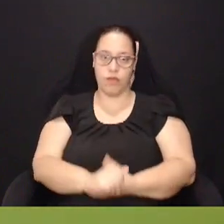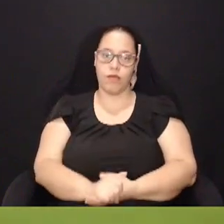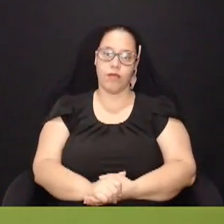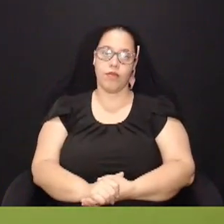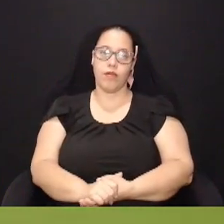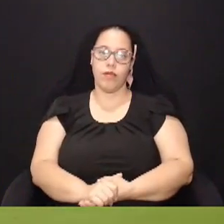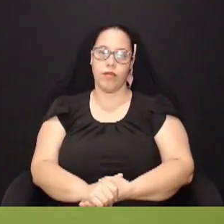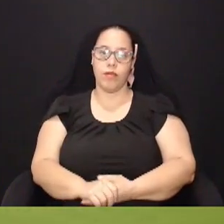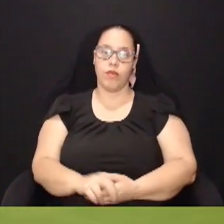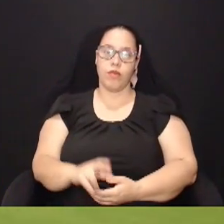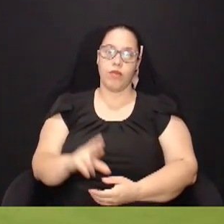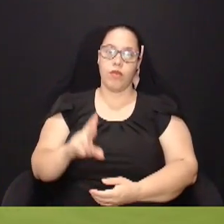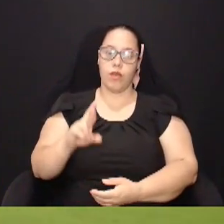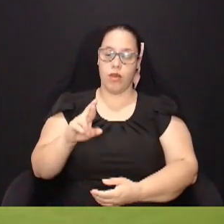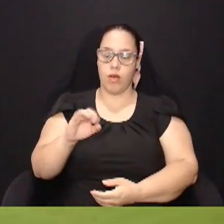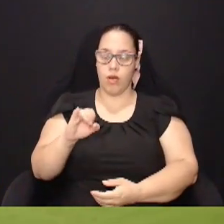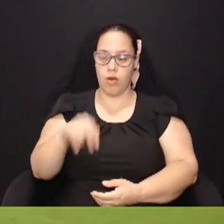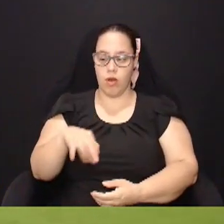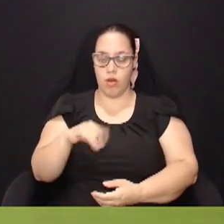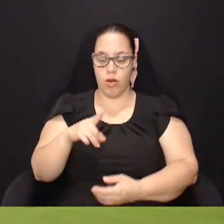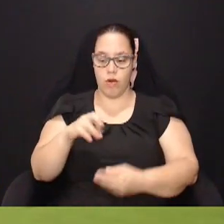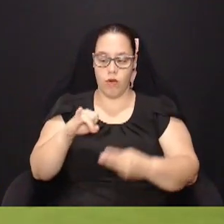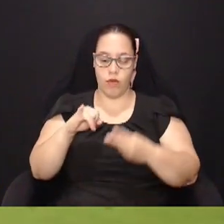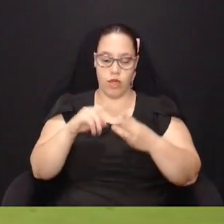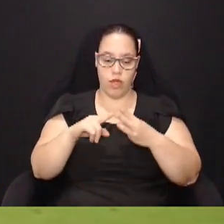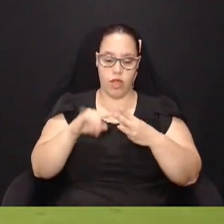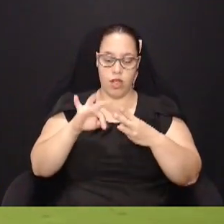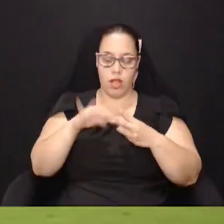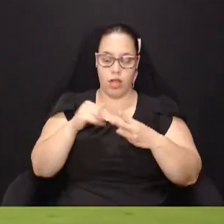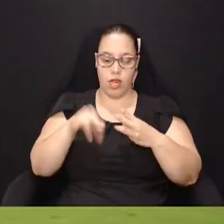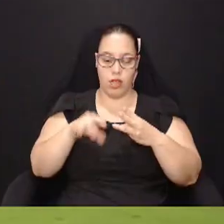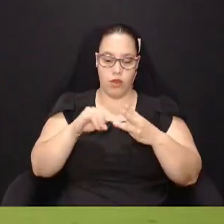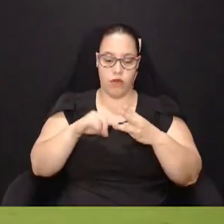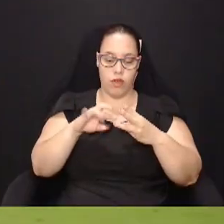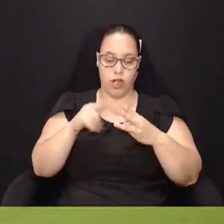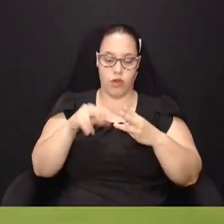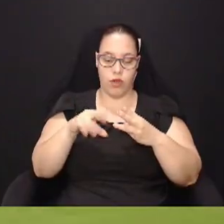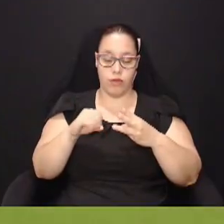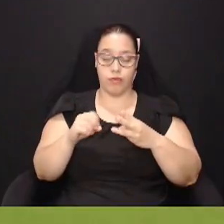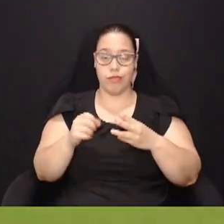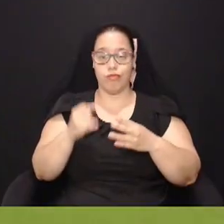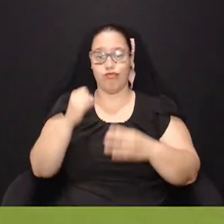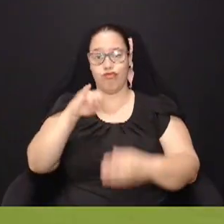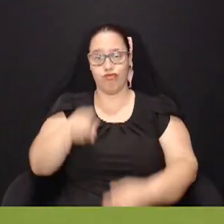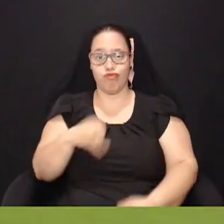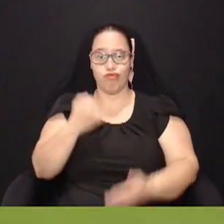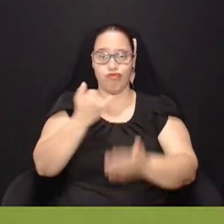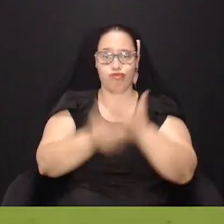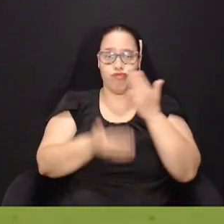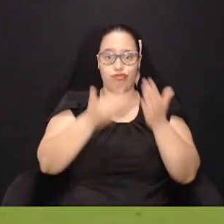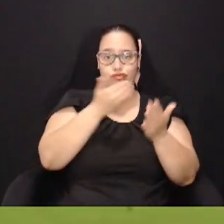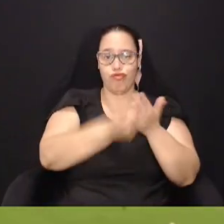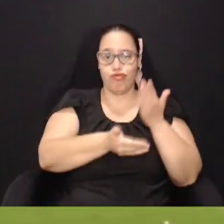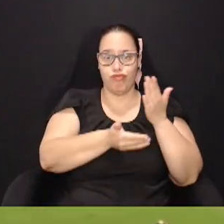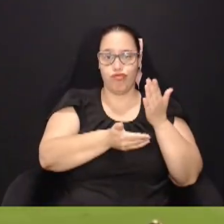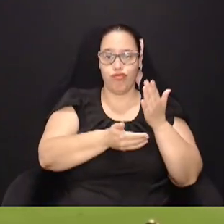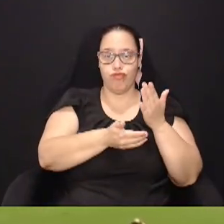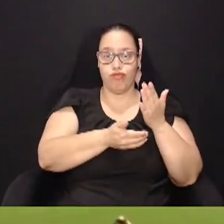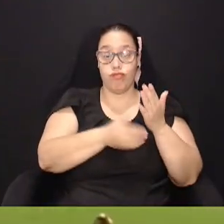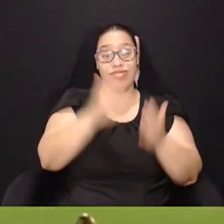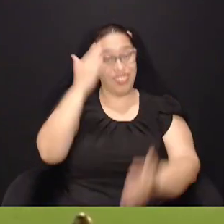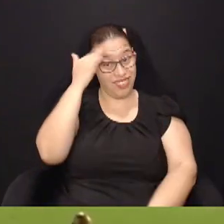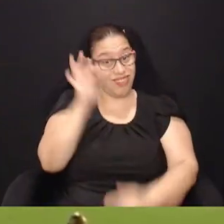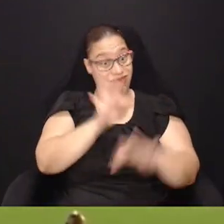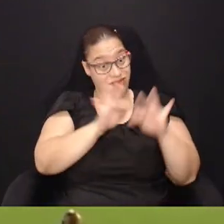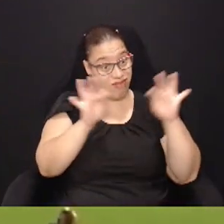Roleiser, Tassiano e Lautaro Dias perderam gol no mesmo lance. E sabe aquela frase, né? Quem